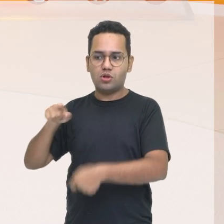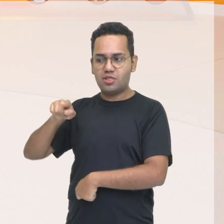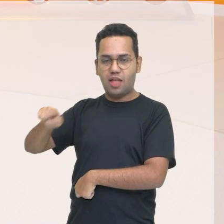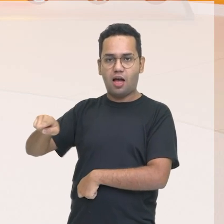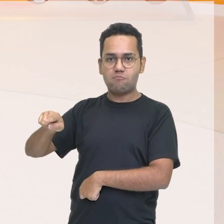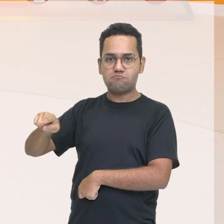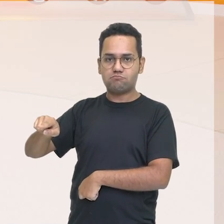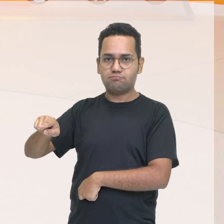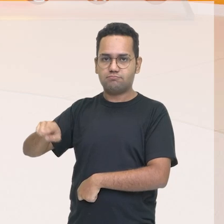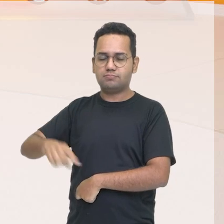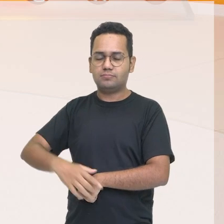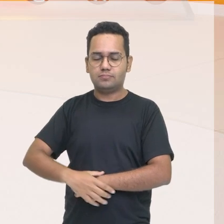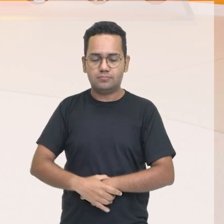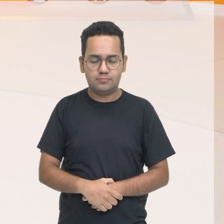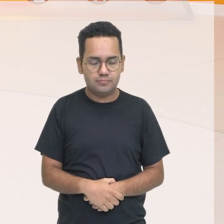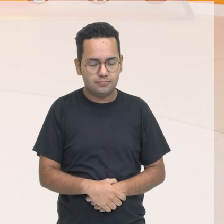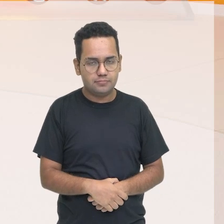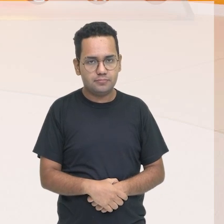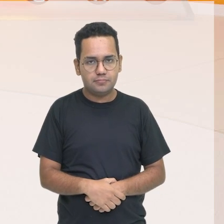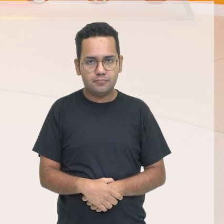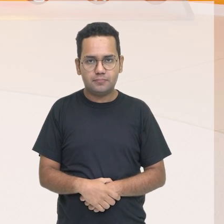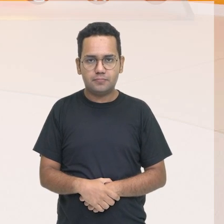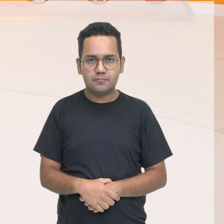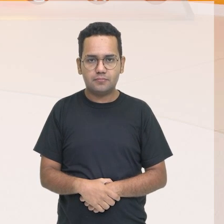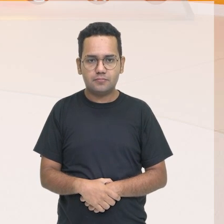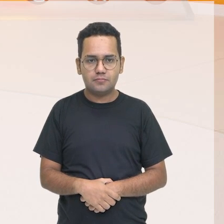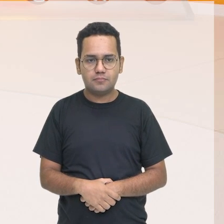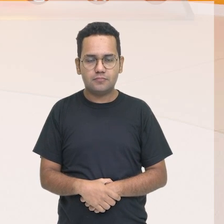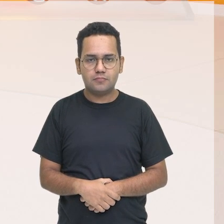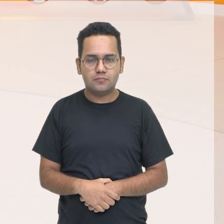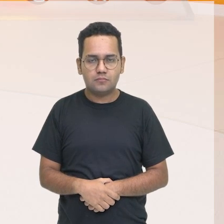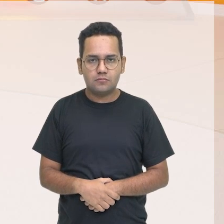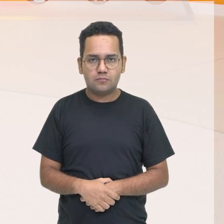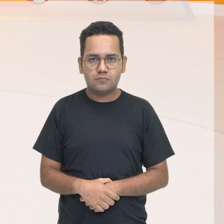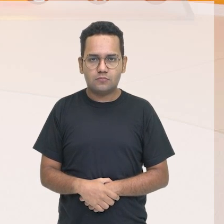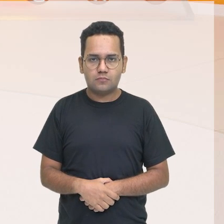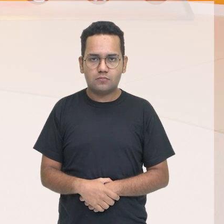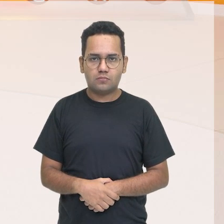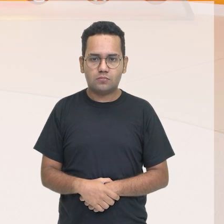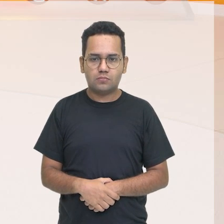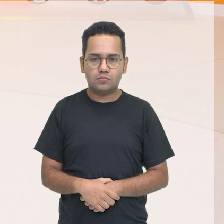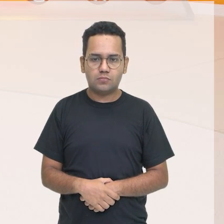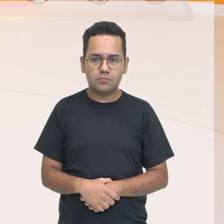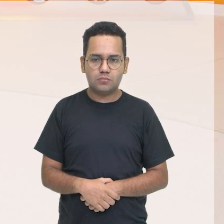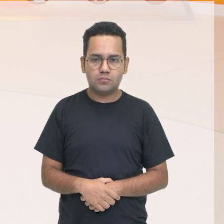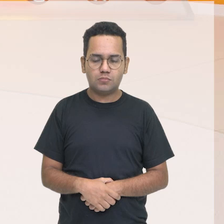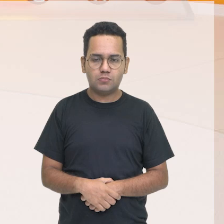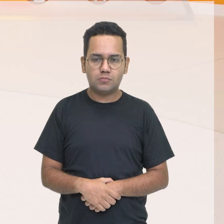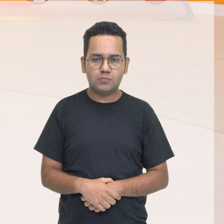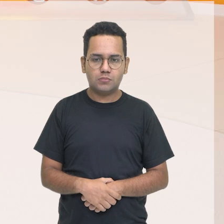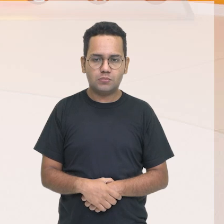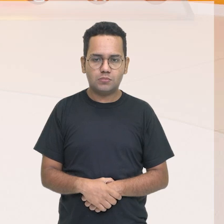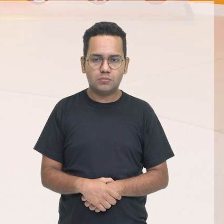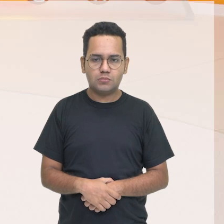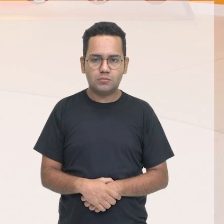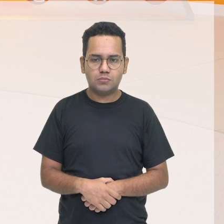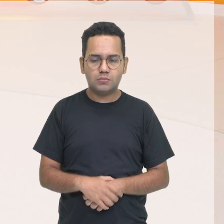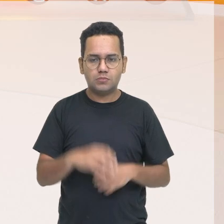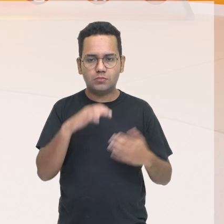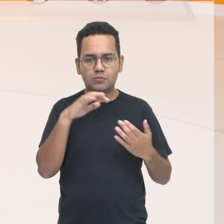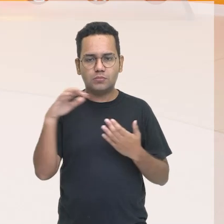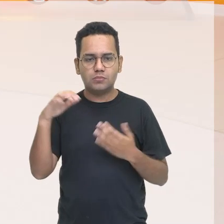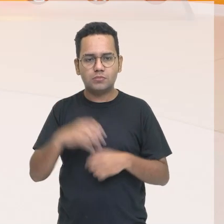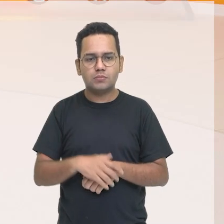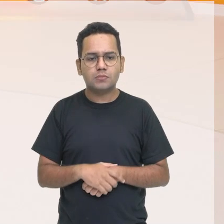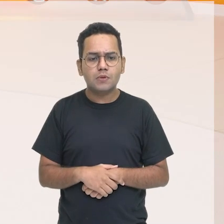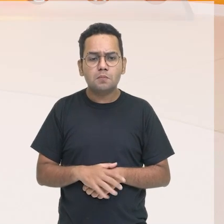de dominação. Né? Dominação. E aí a gente vai ter ele vai trazer 3 tipos